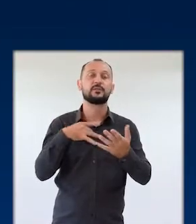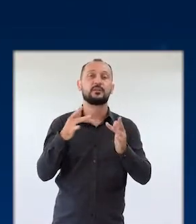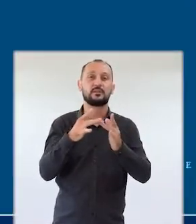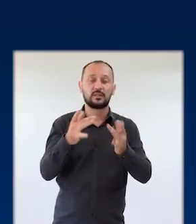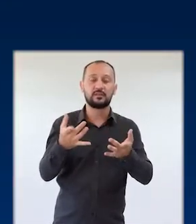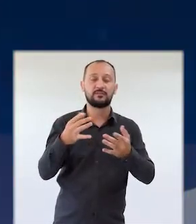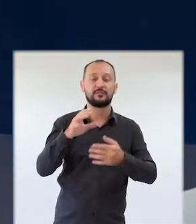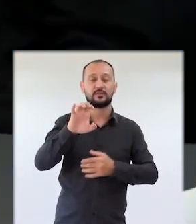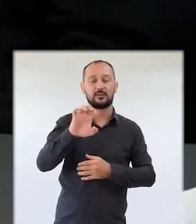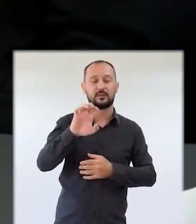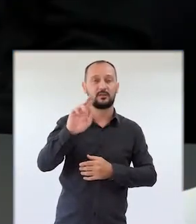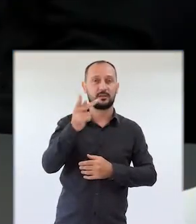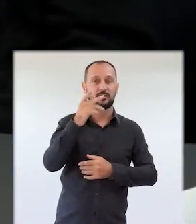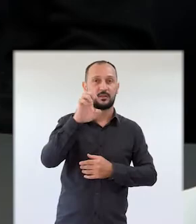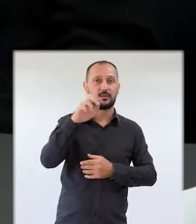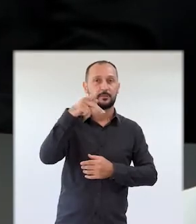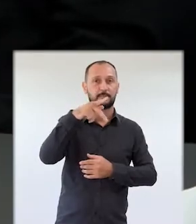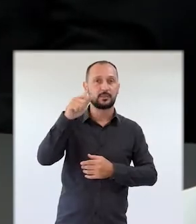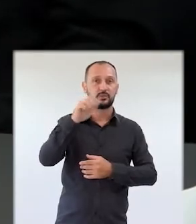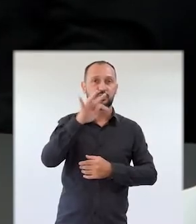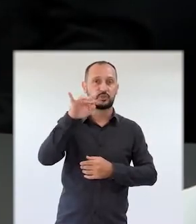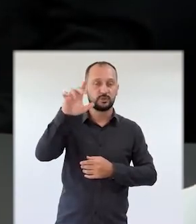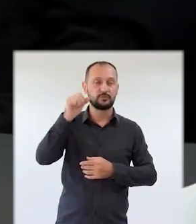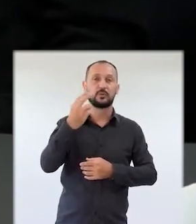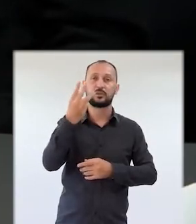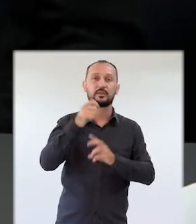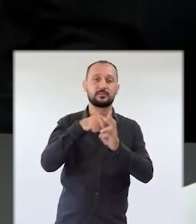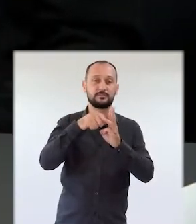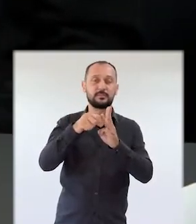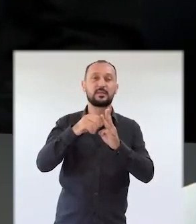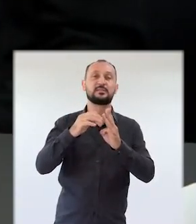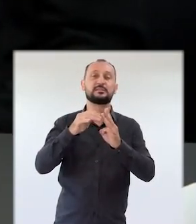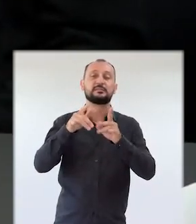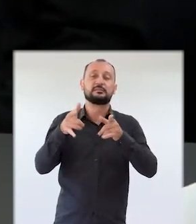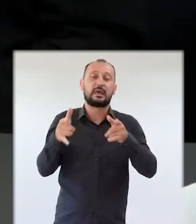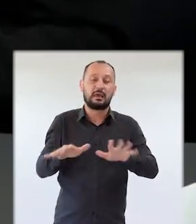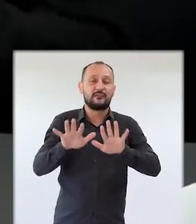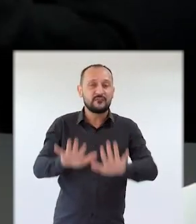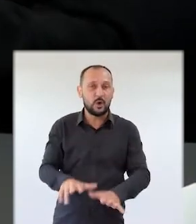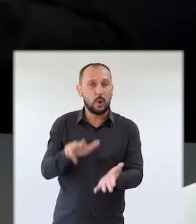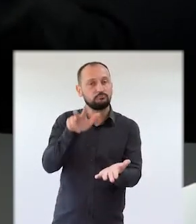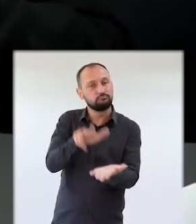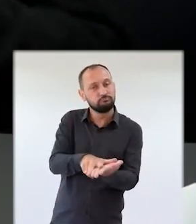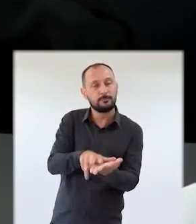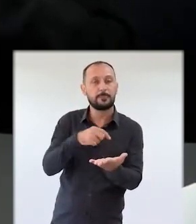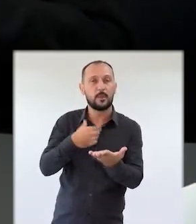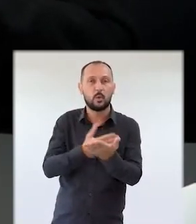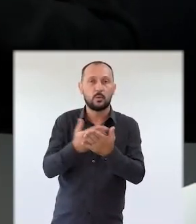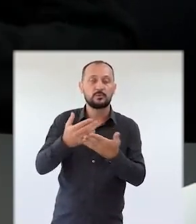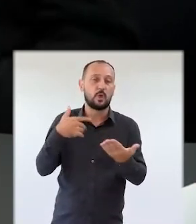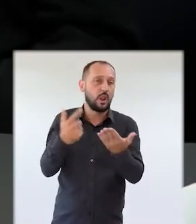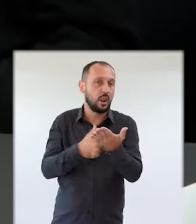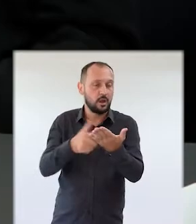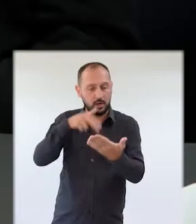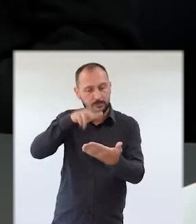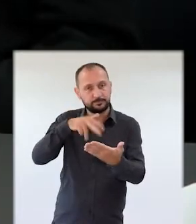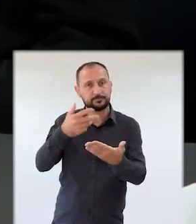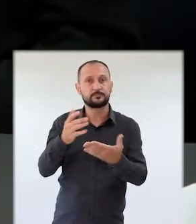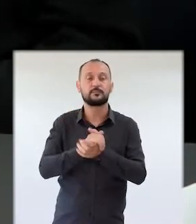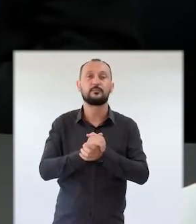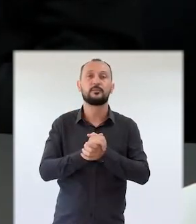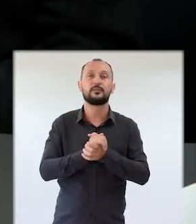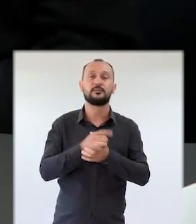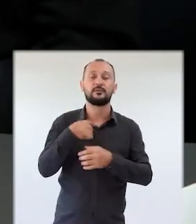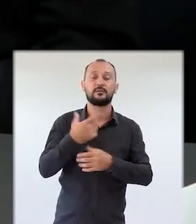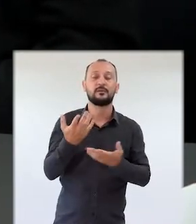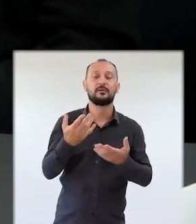contraiu hepatite e daí ficou 3 meses acamado, né? E ali você começou a navegar pelo universo da literatura. Eu